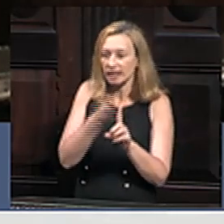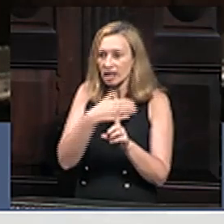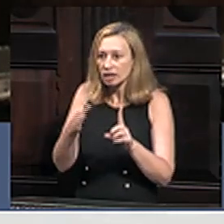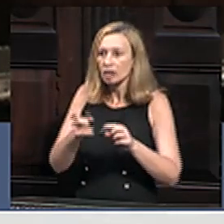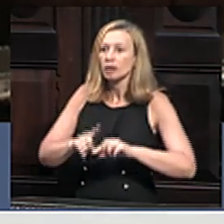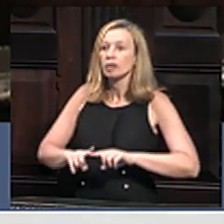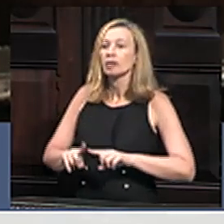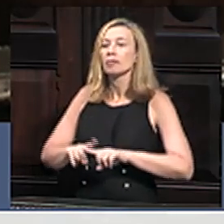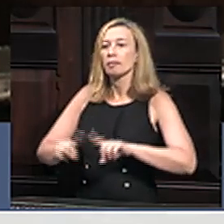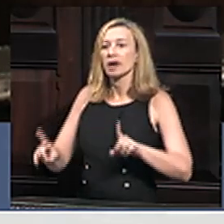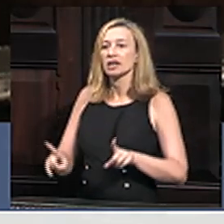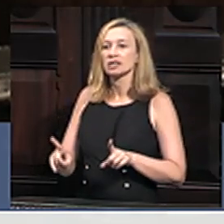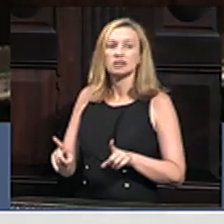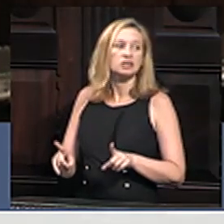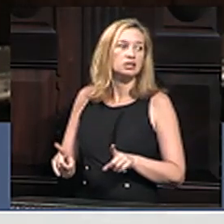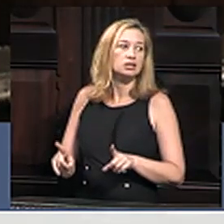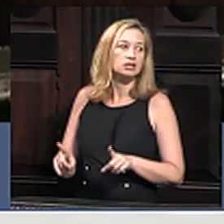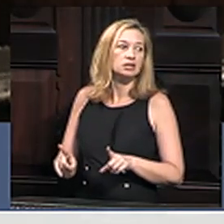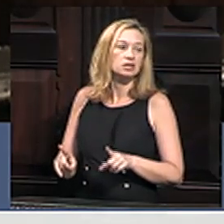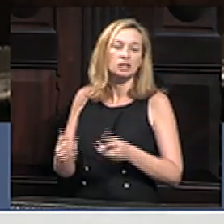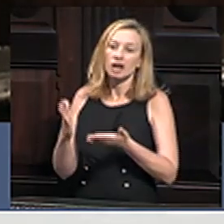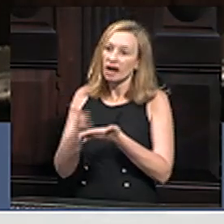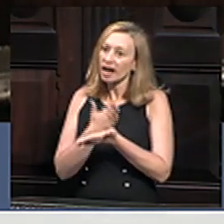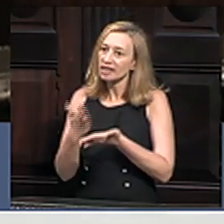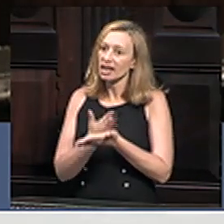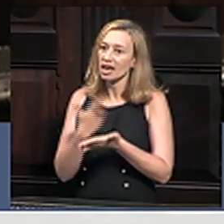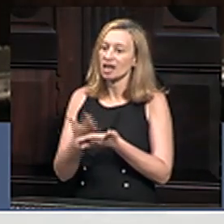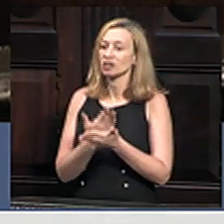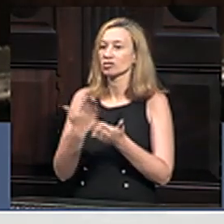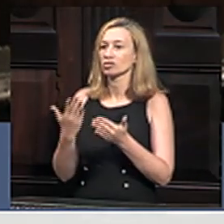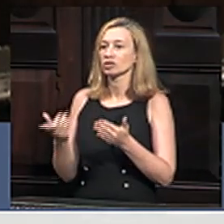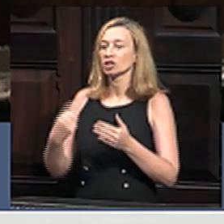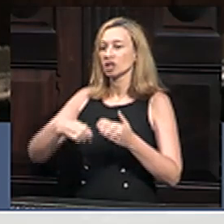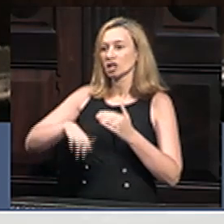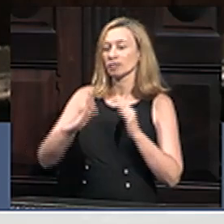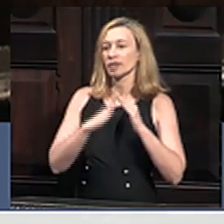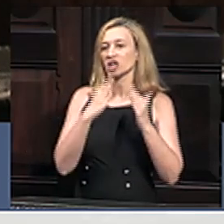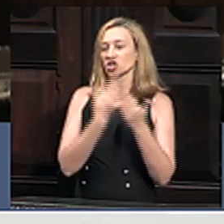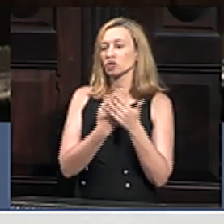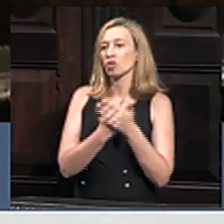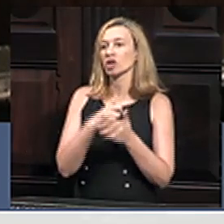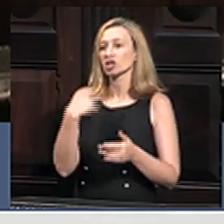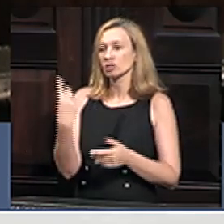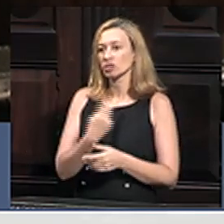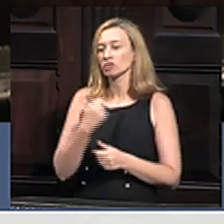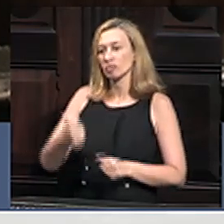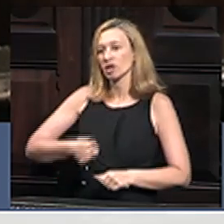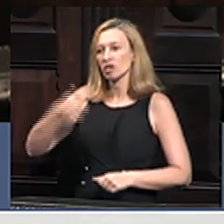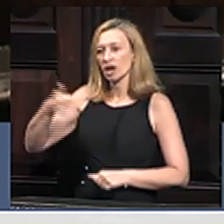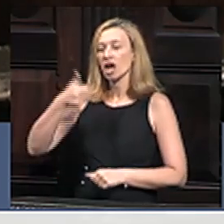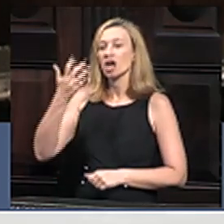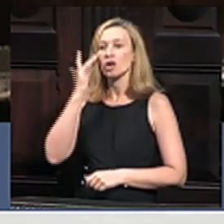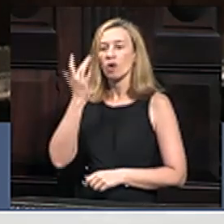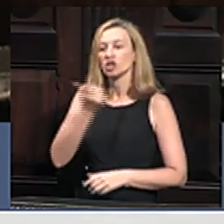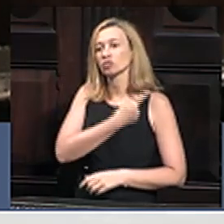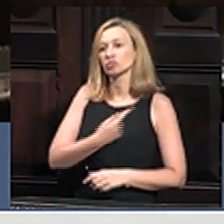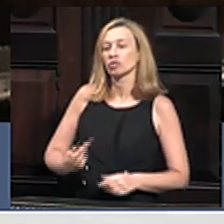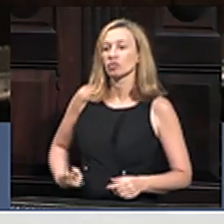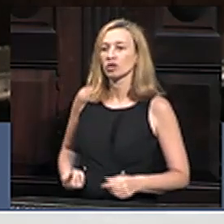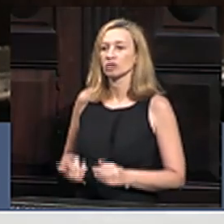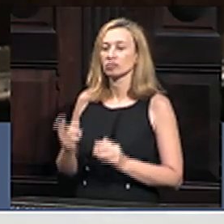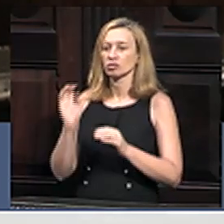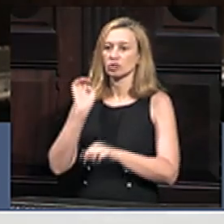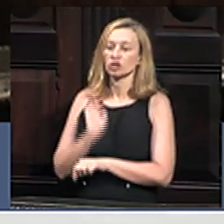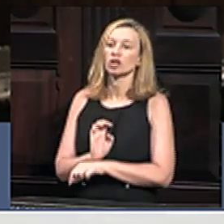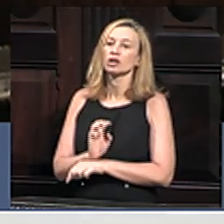é através do livro, do caderno, do lápis, que nós vamos dar condições. Eu acho que o governo do Estado tem que